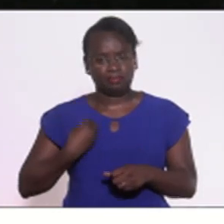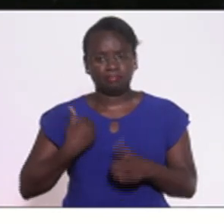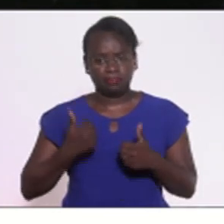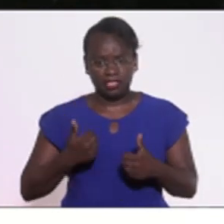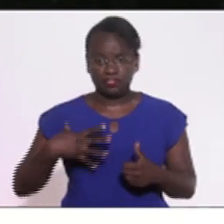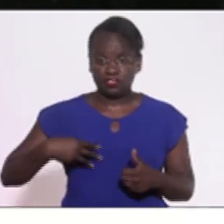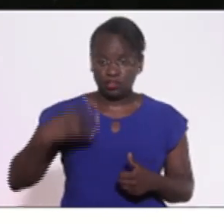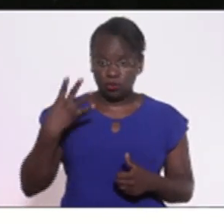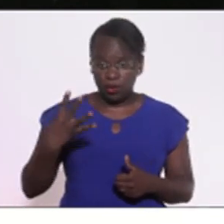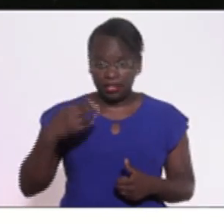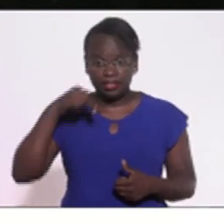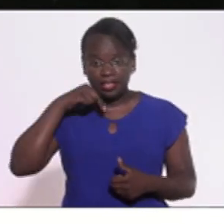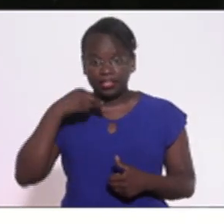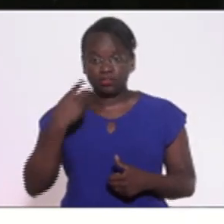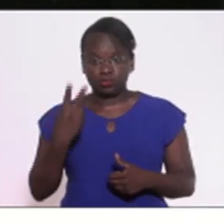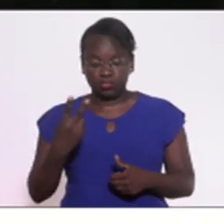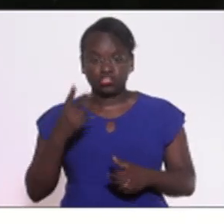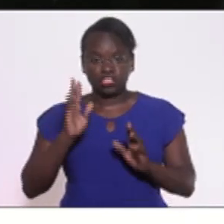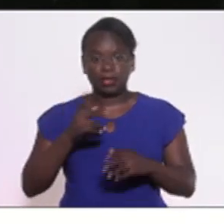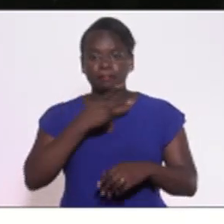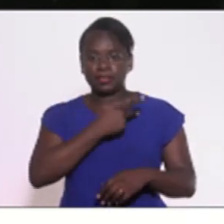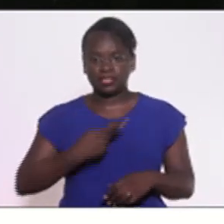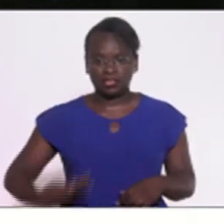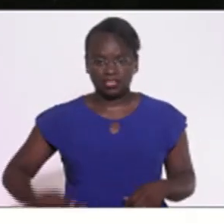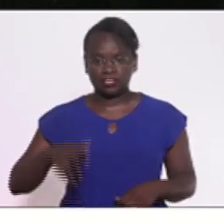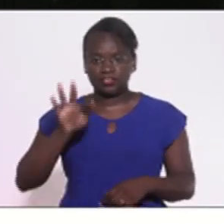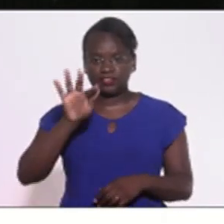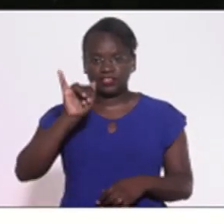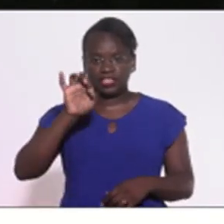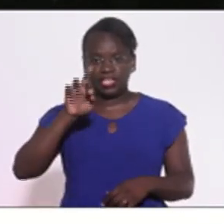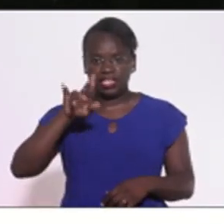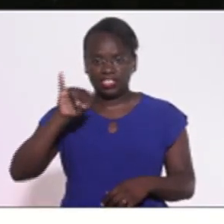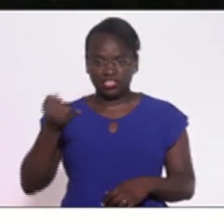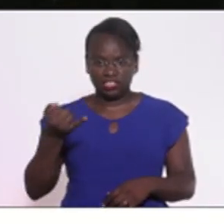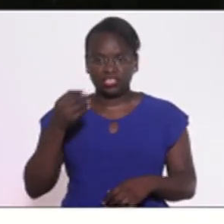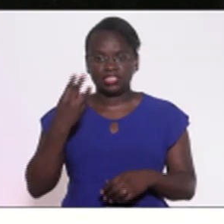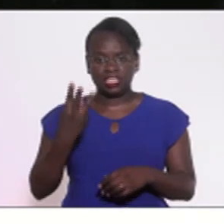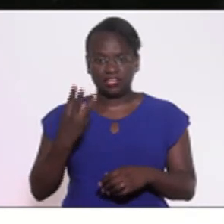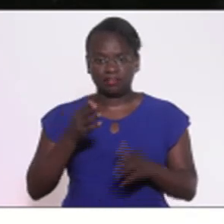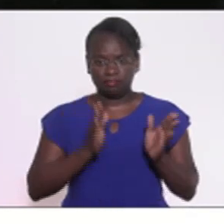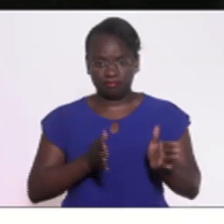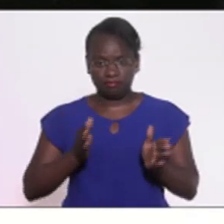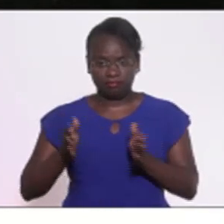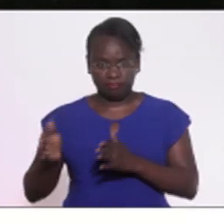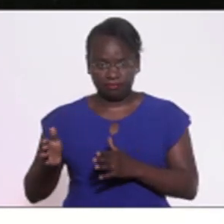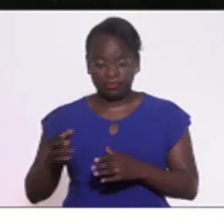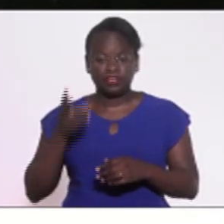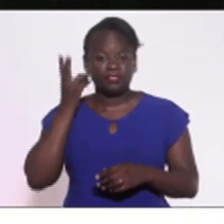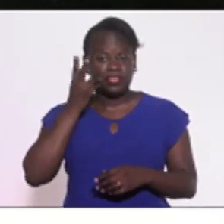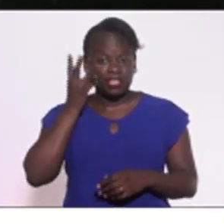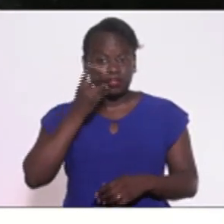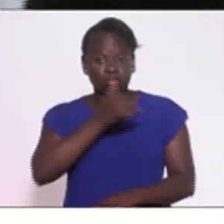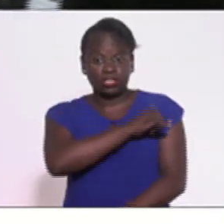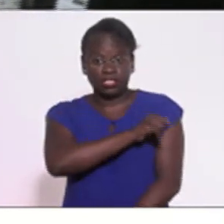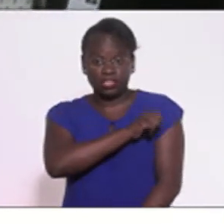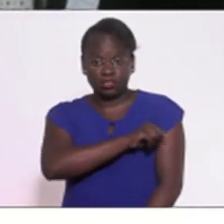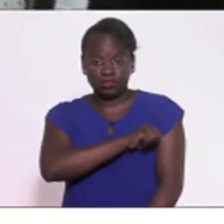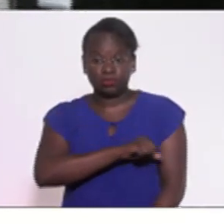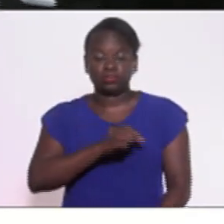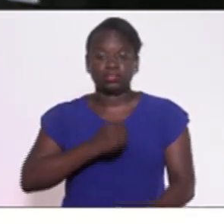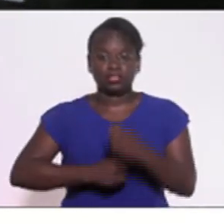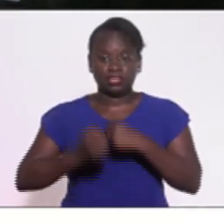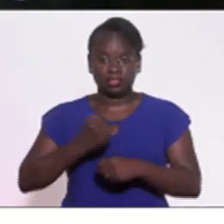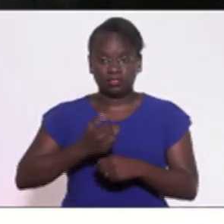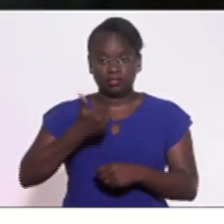foi presidente da Fierj, cumprindo 3 mandatos. Foi vereador no Rio de Janeiro entre os